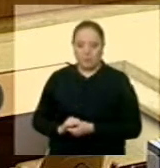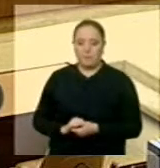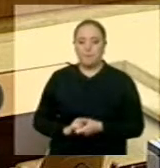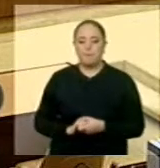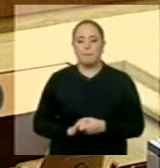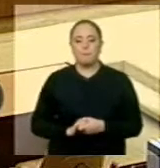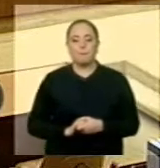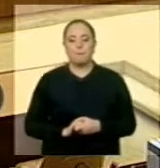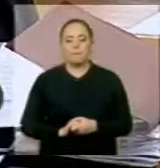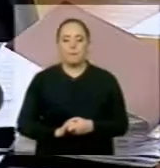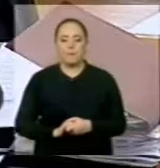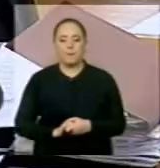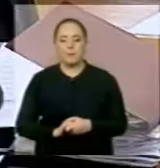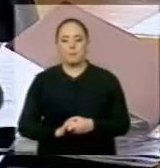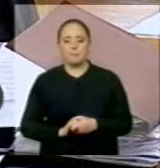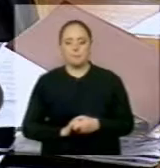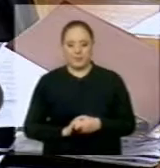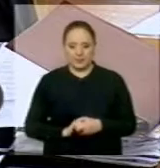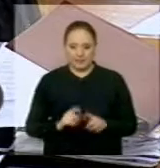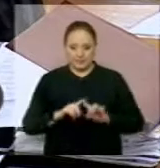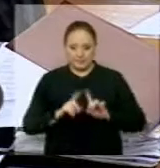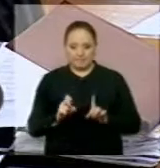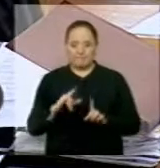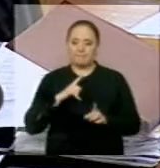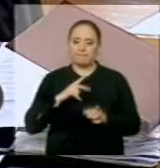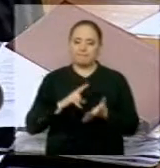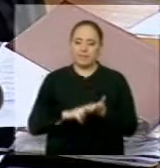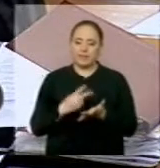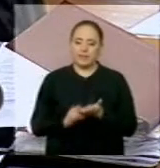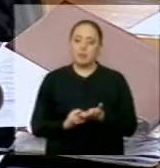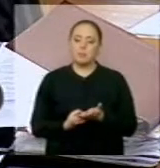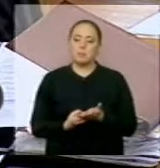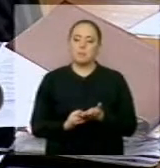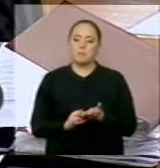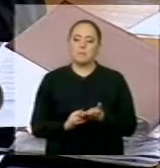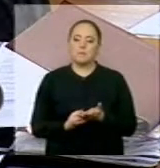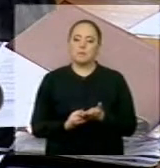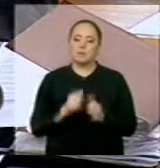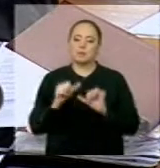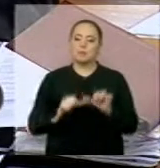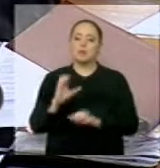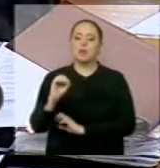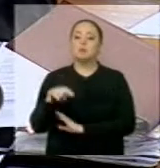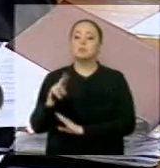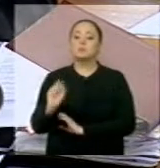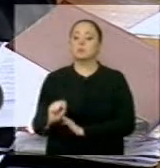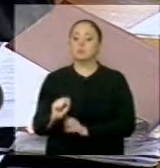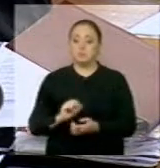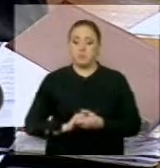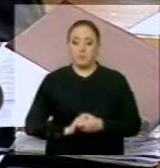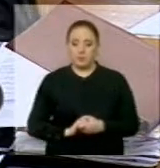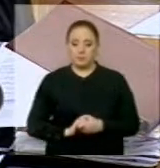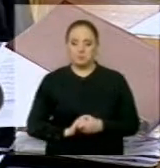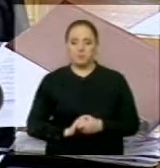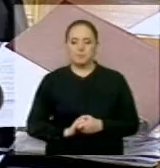essa interpretação conforme, invertendo realmente esse ônus. Não basta, obviamente,